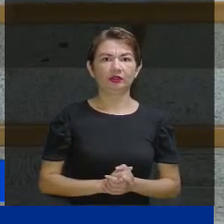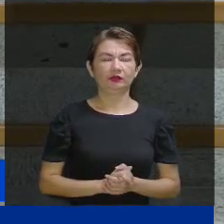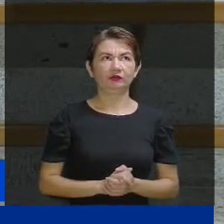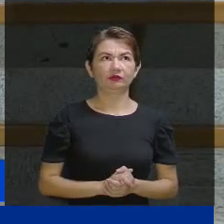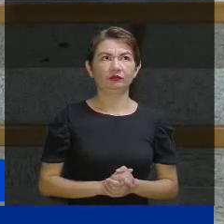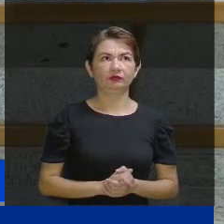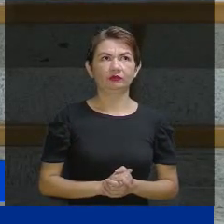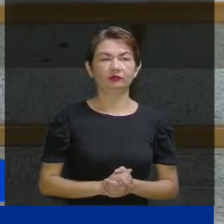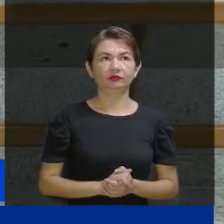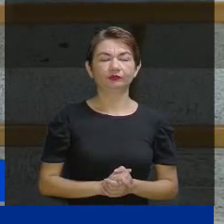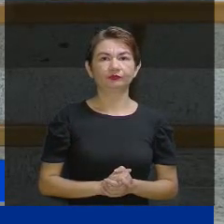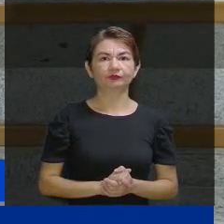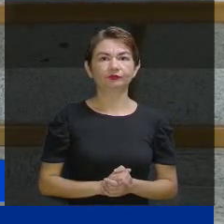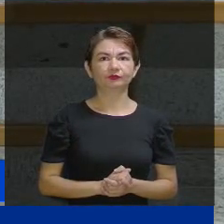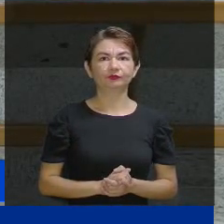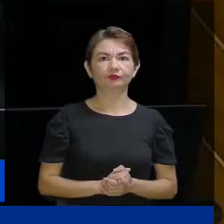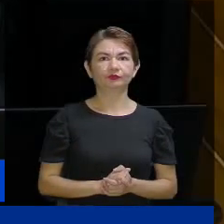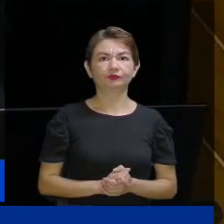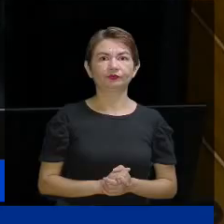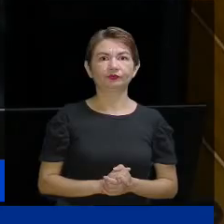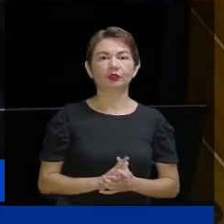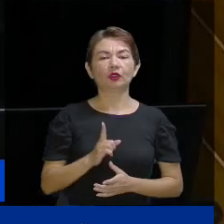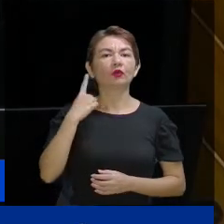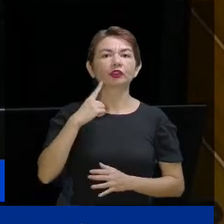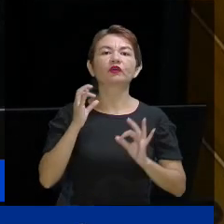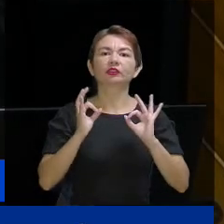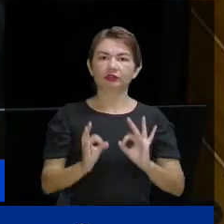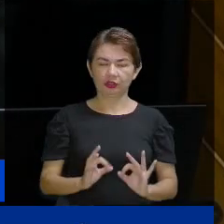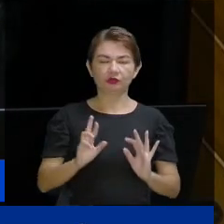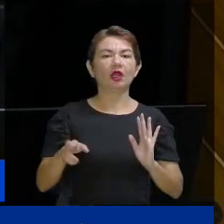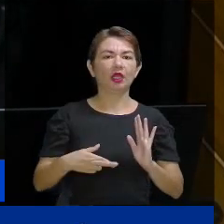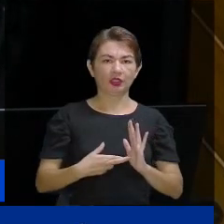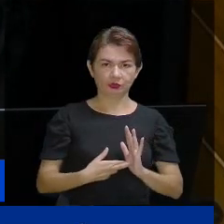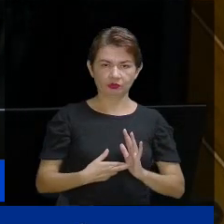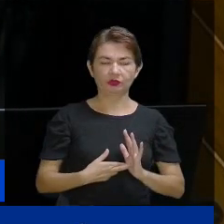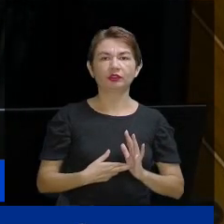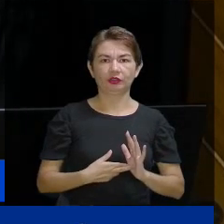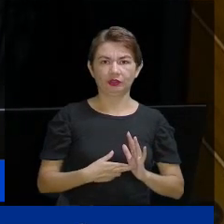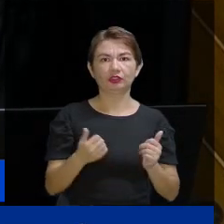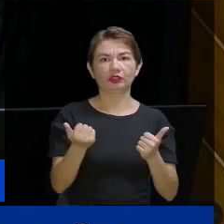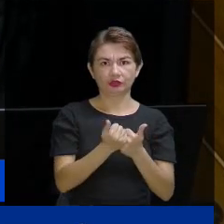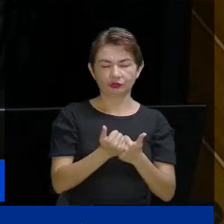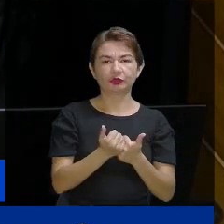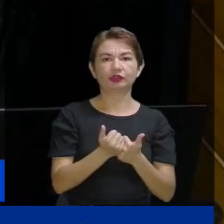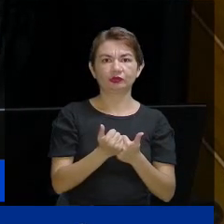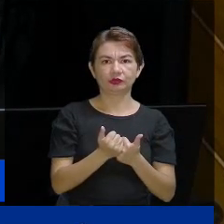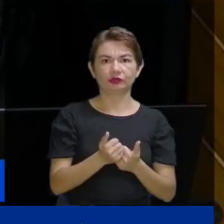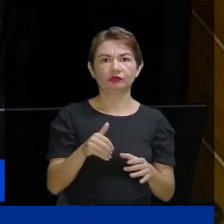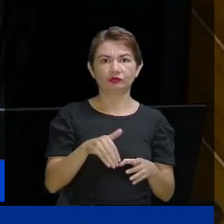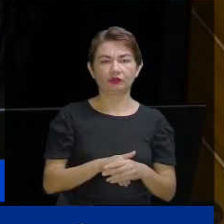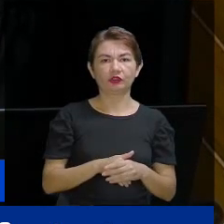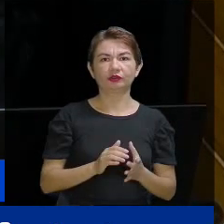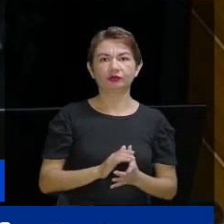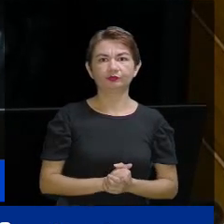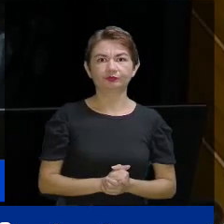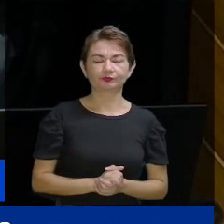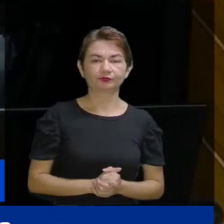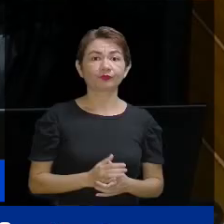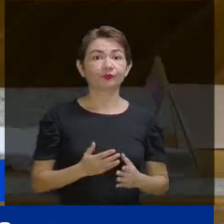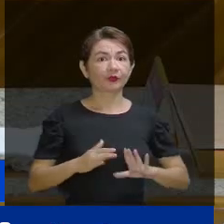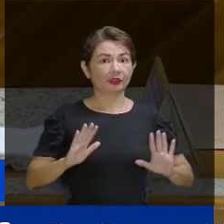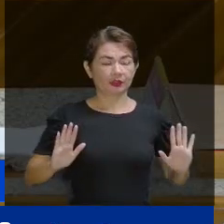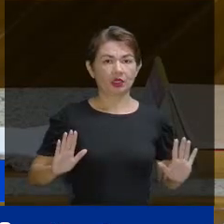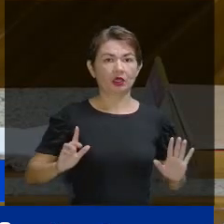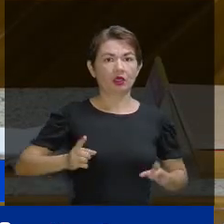tem razão. Entende que ele tem razão. A relatoria, quando foi modificada em razão do voto vencedor. A